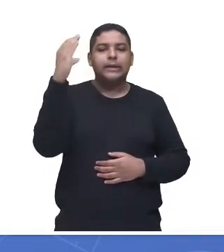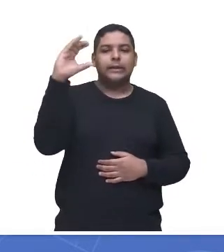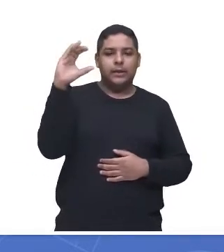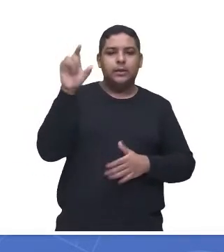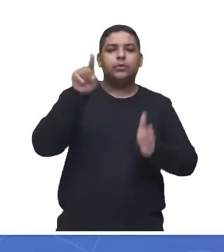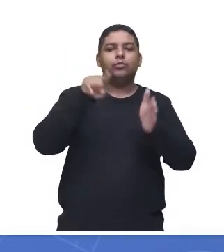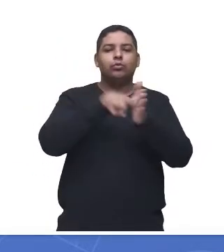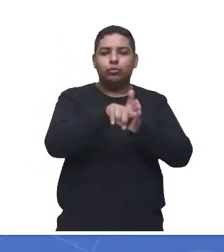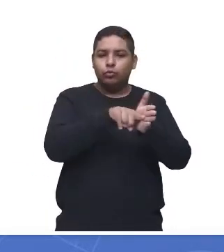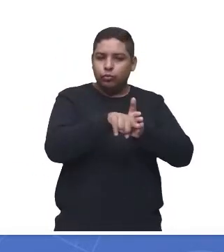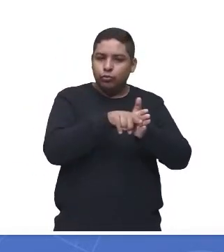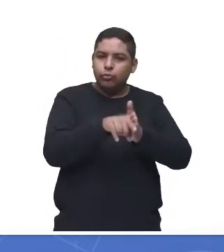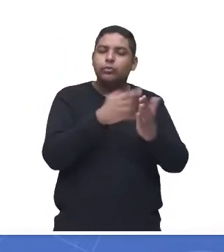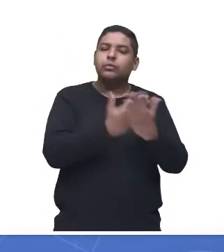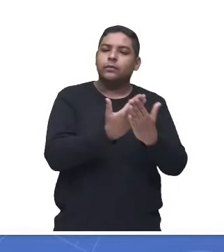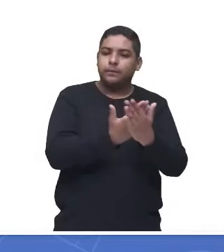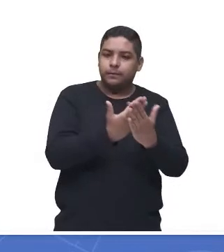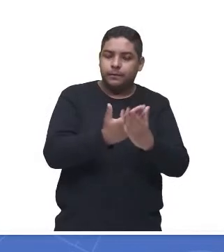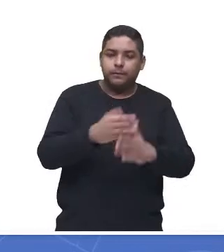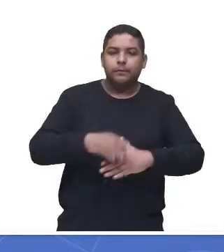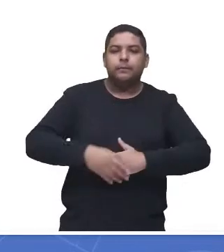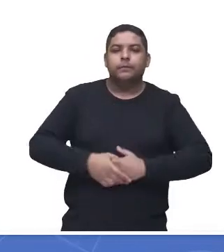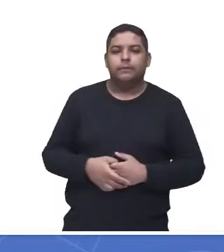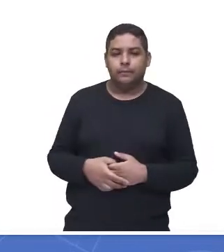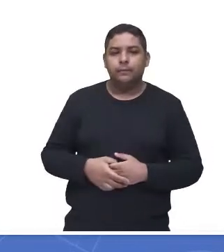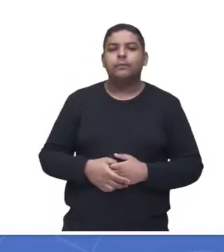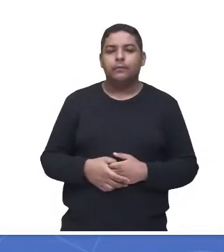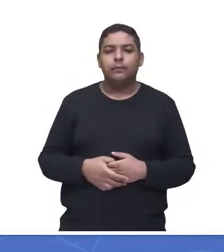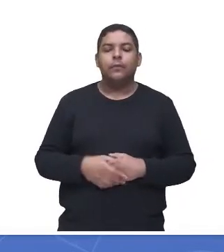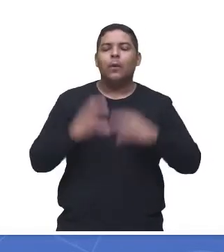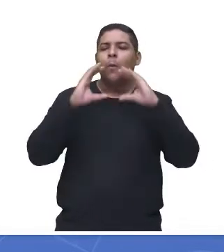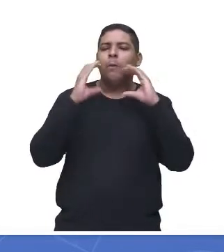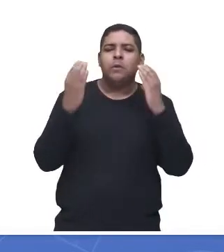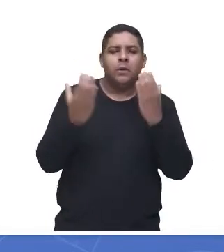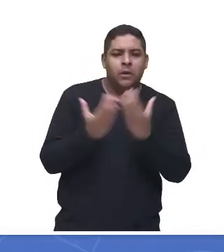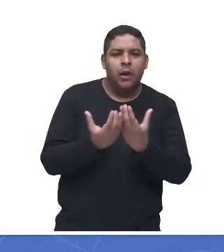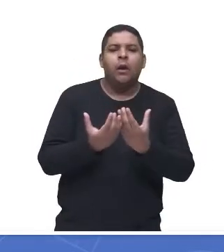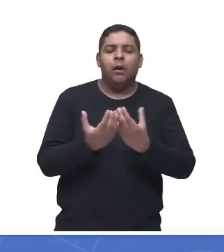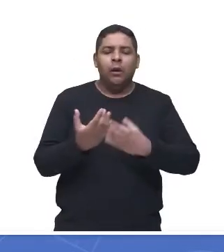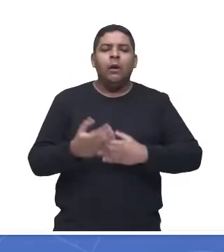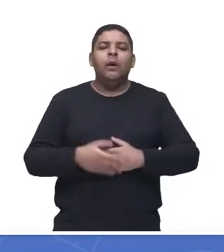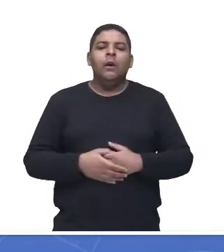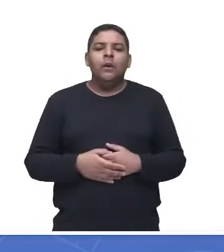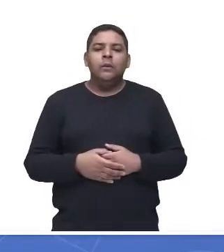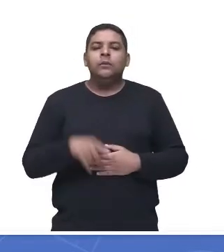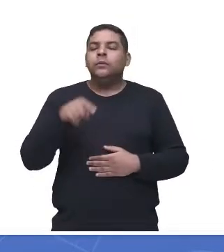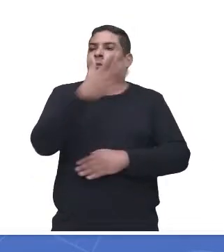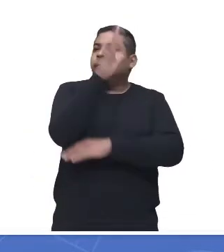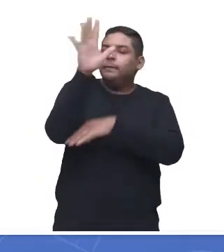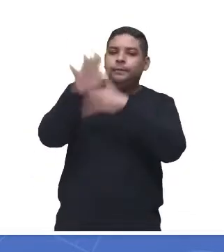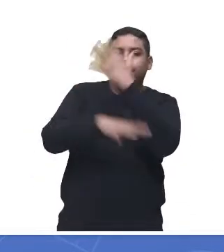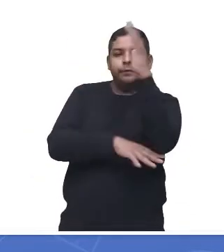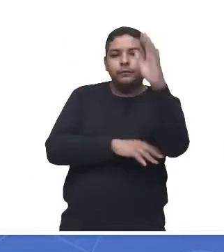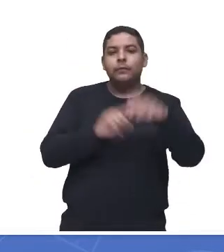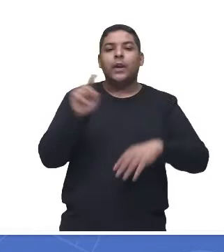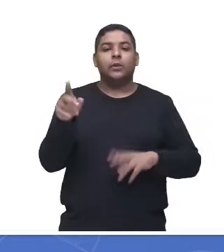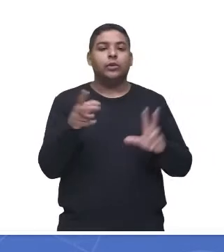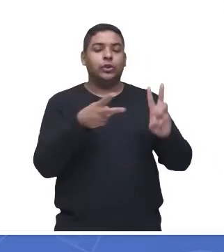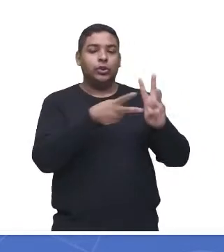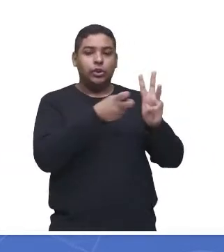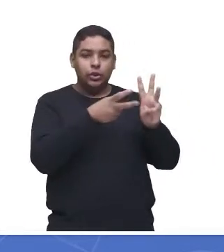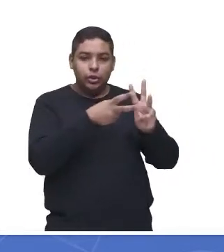é um conhecimento que começa lá no meio do povo, numa comunidade, né? Muitas vezes lá numa floresta, lá com os povos indígenas,